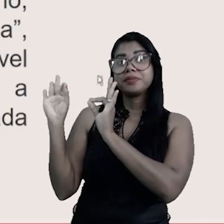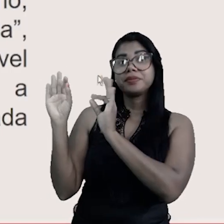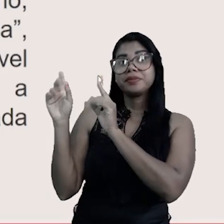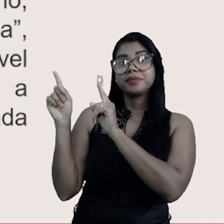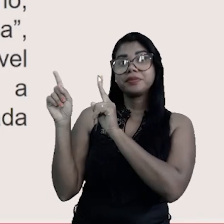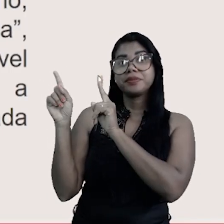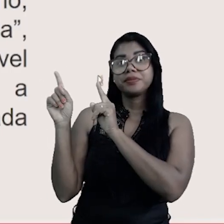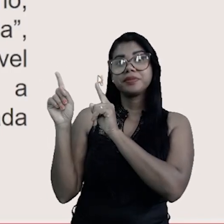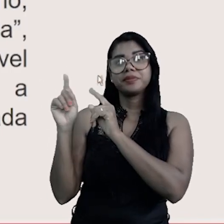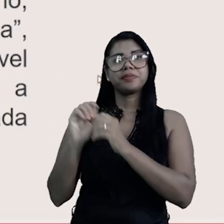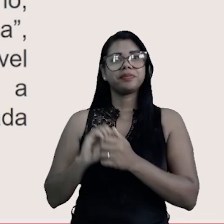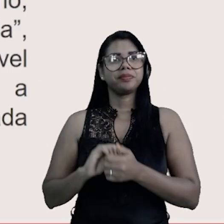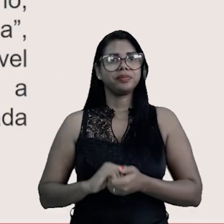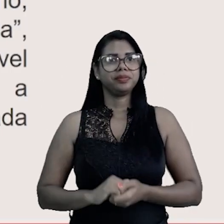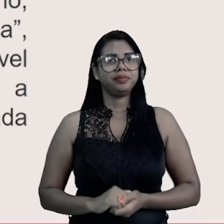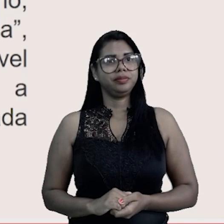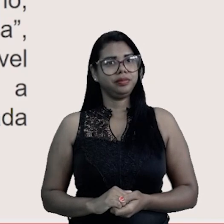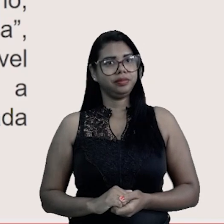Então, observa.